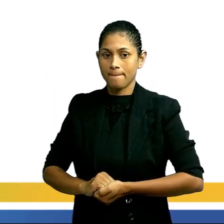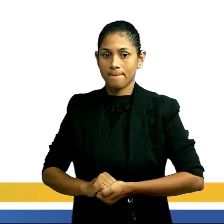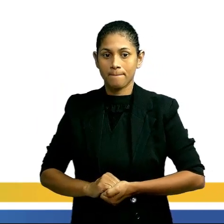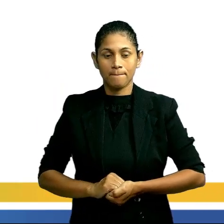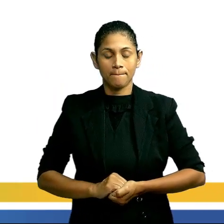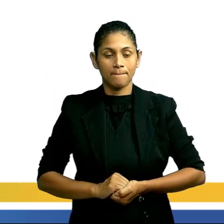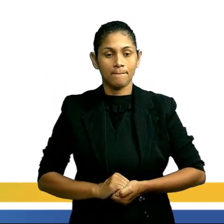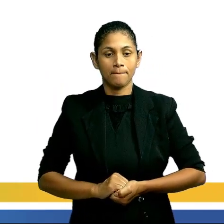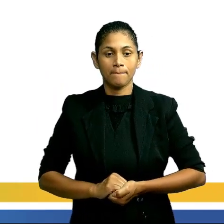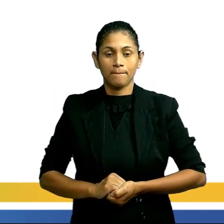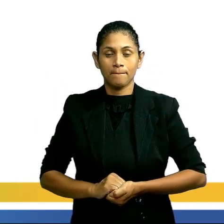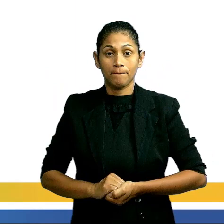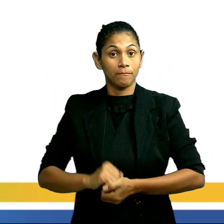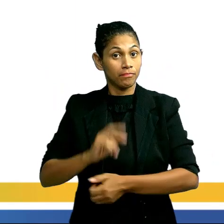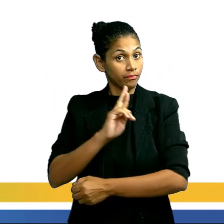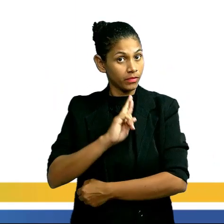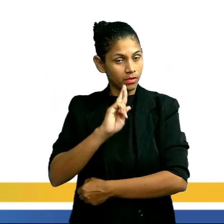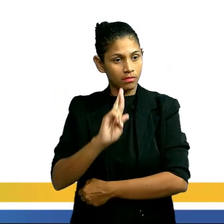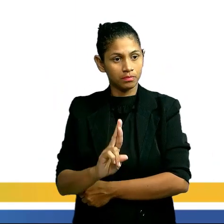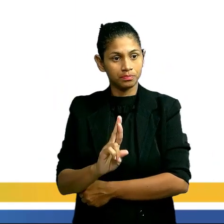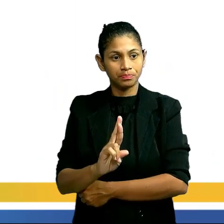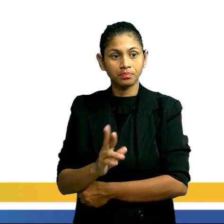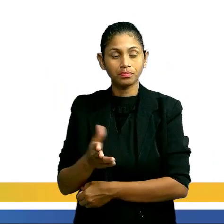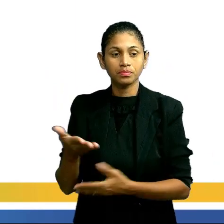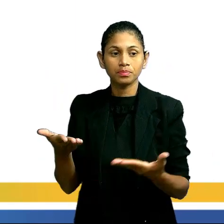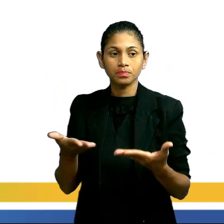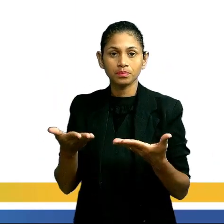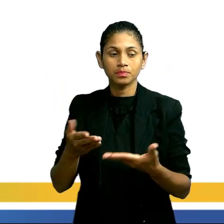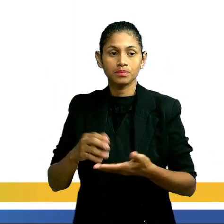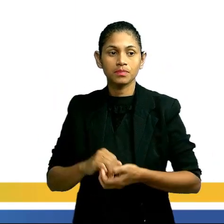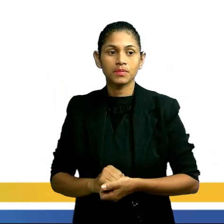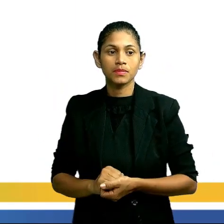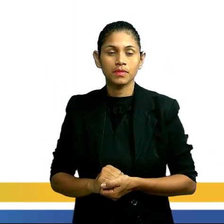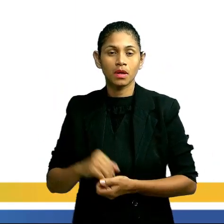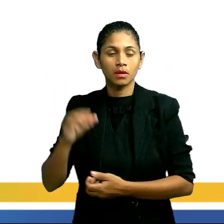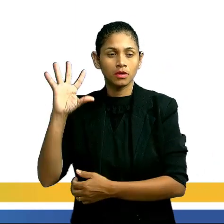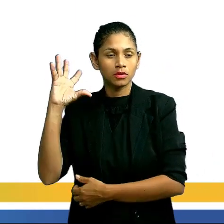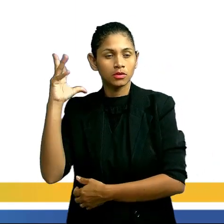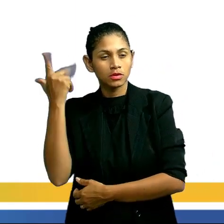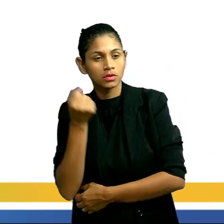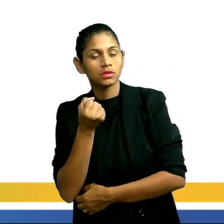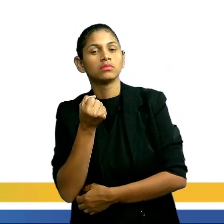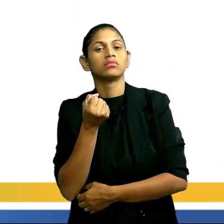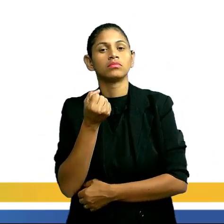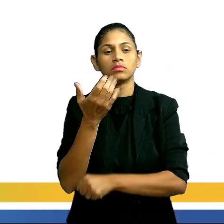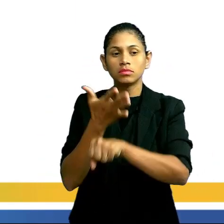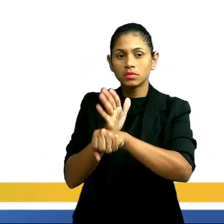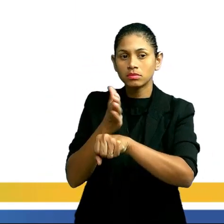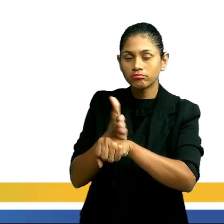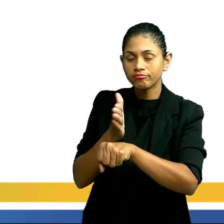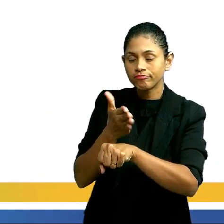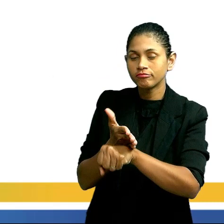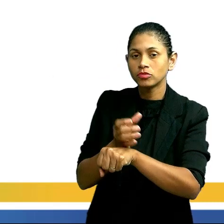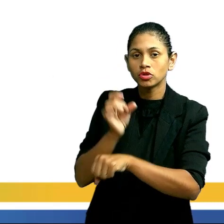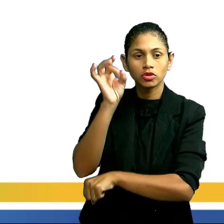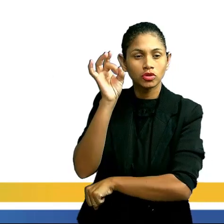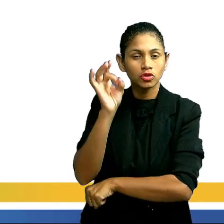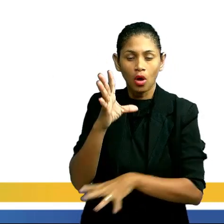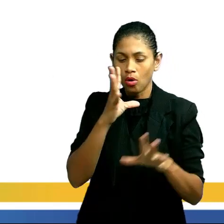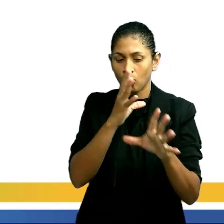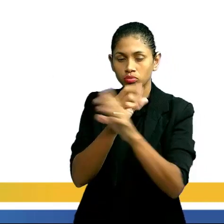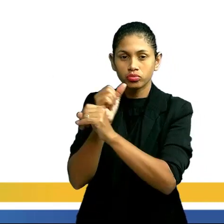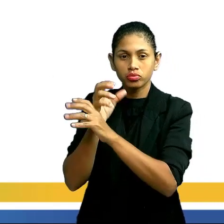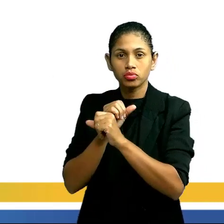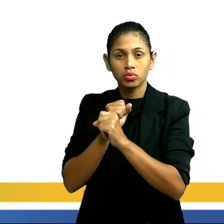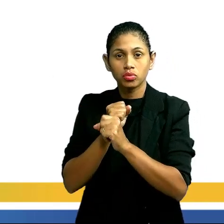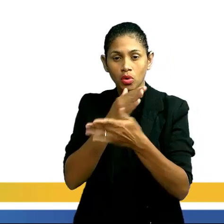38,6%. Vamos resolver essa questão. Para solucionar este exercício, basta calcularmos o valor inicial e o